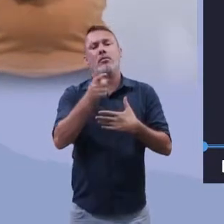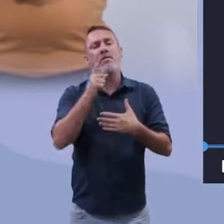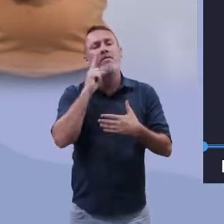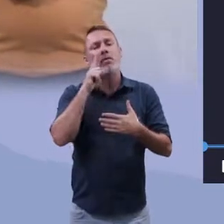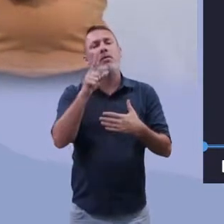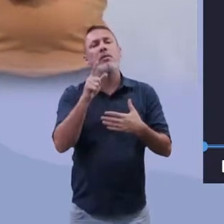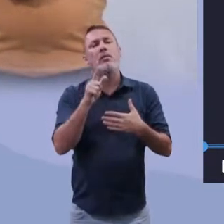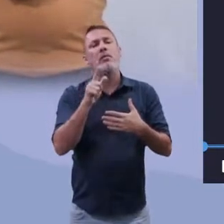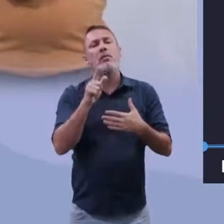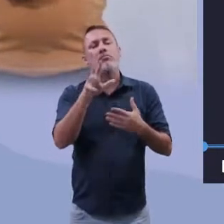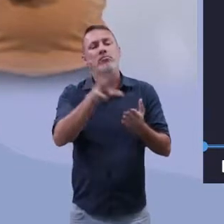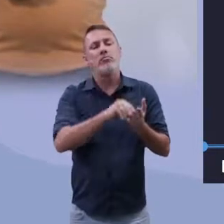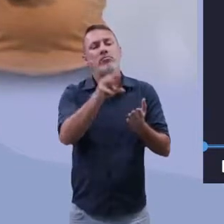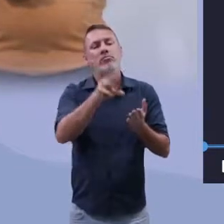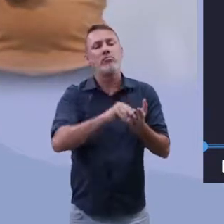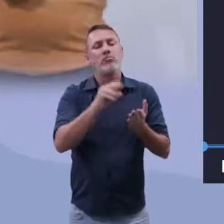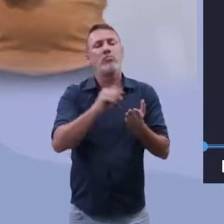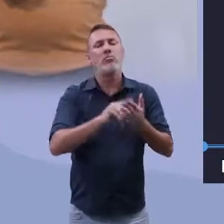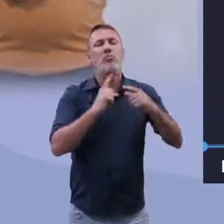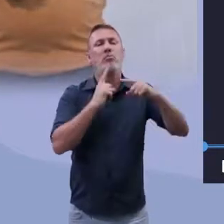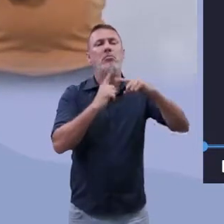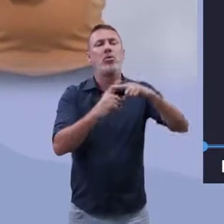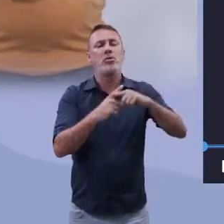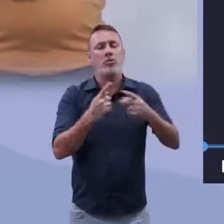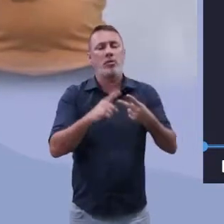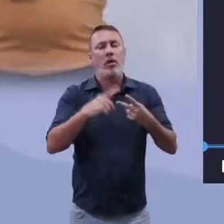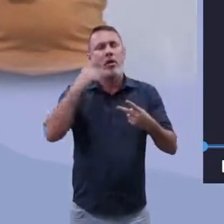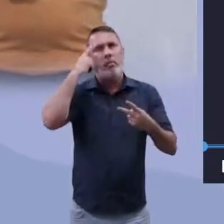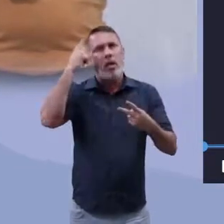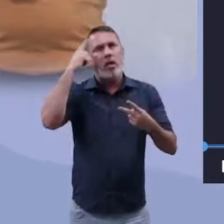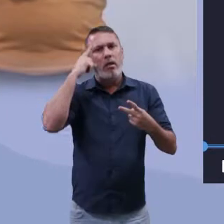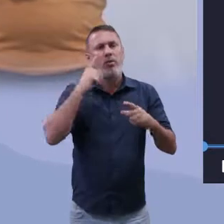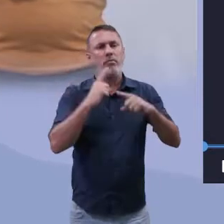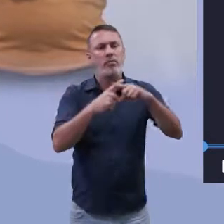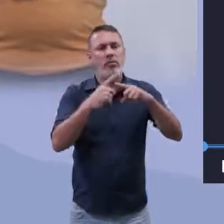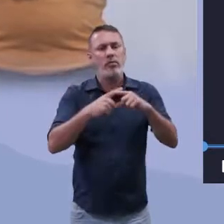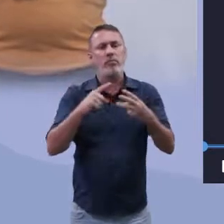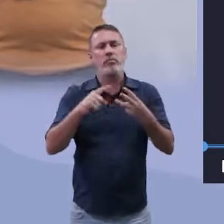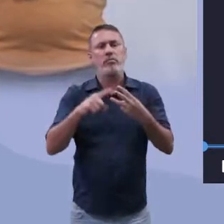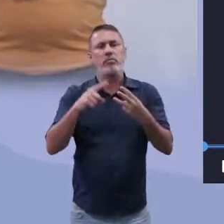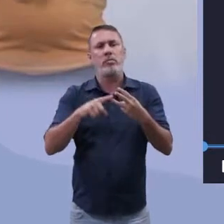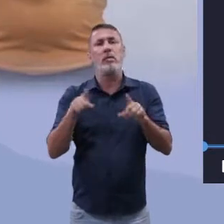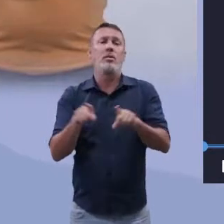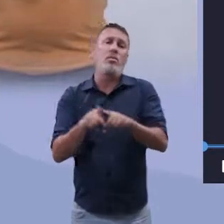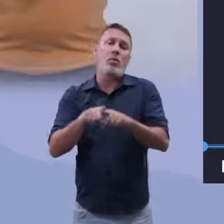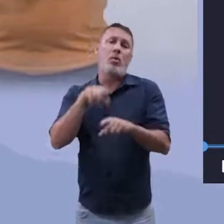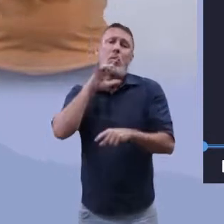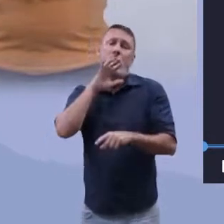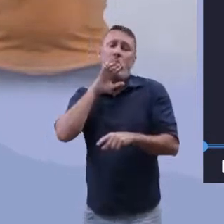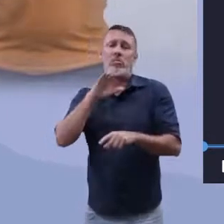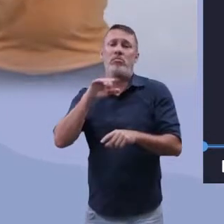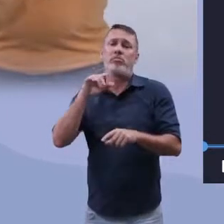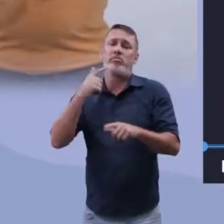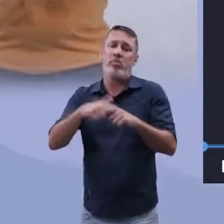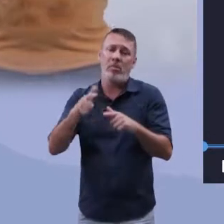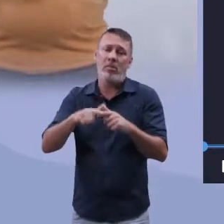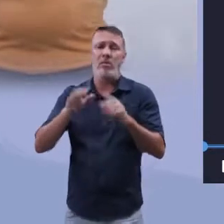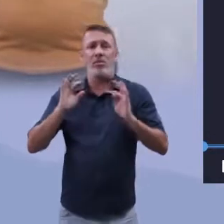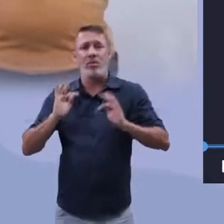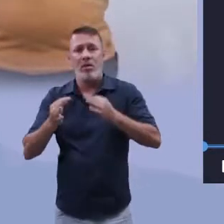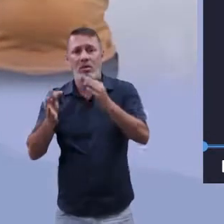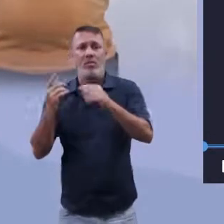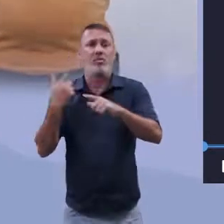são as facilidades, os pontos positivos, as ideias positivas e também os malefícios, os problemas